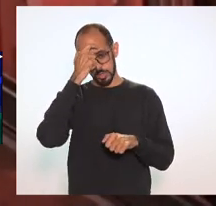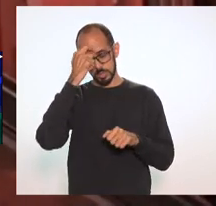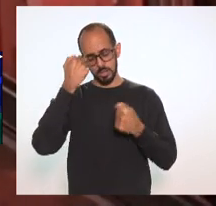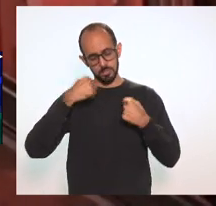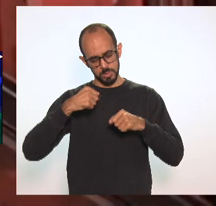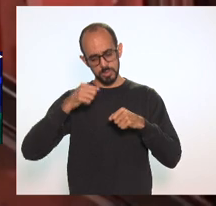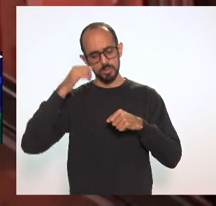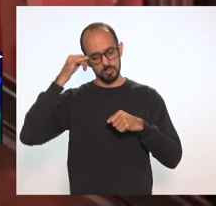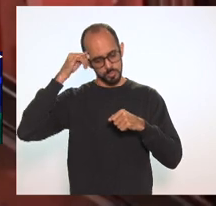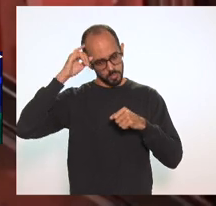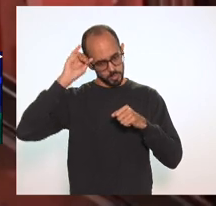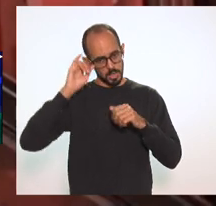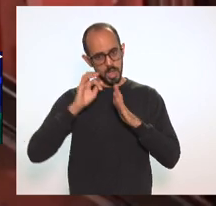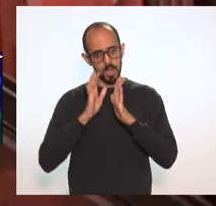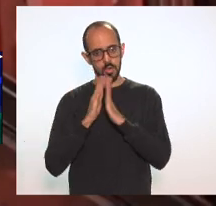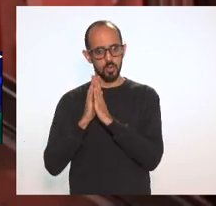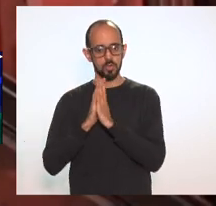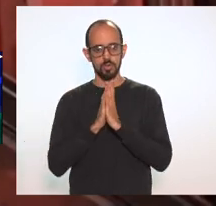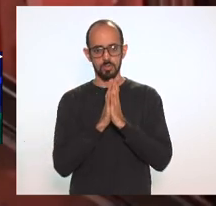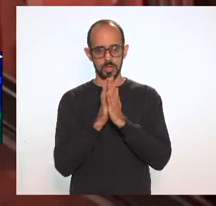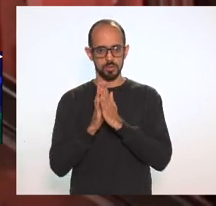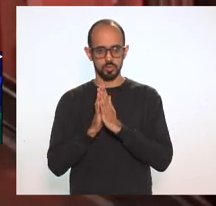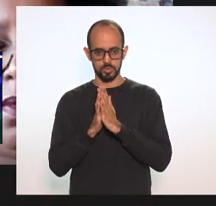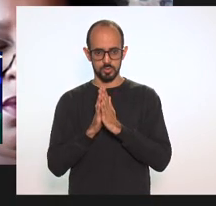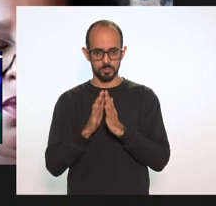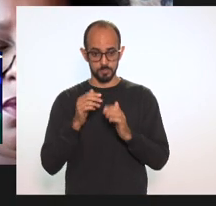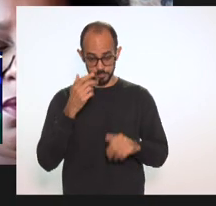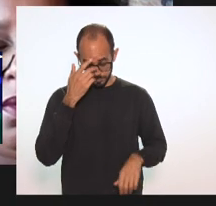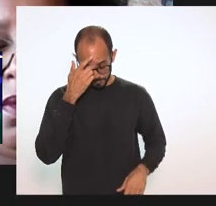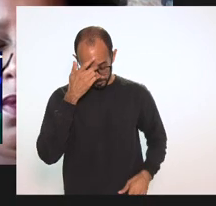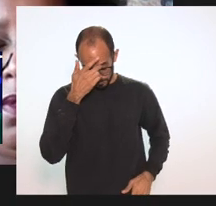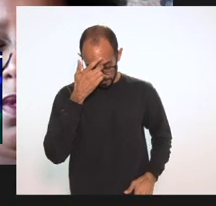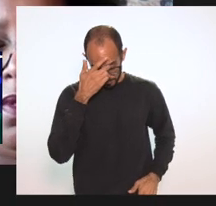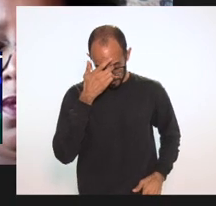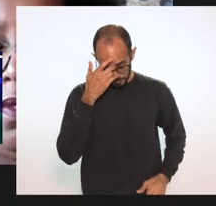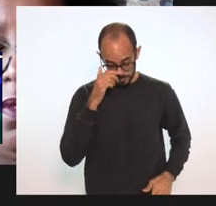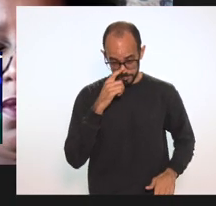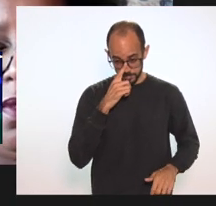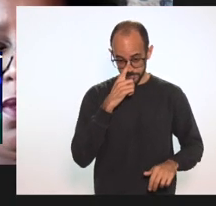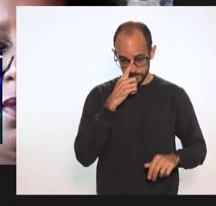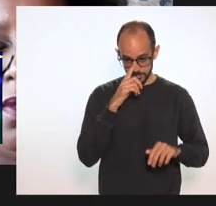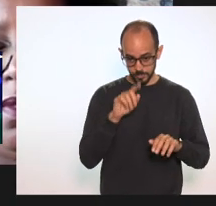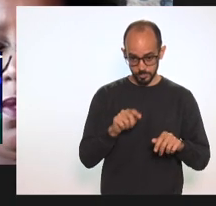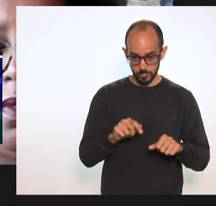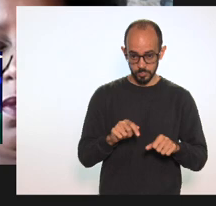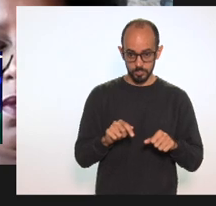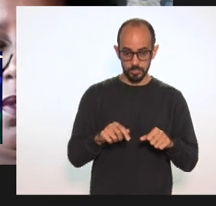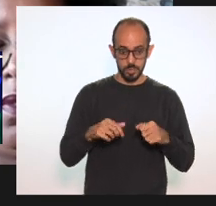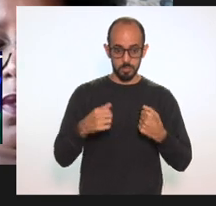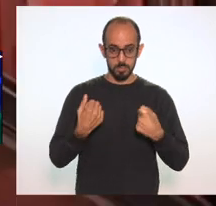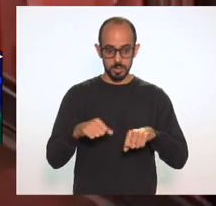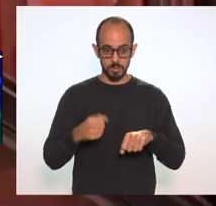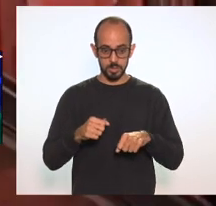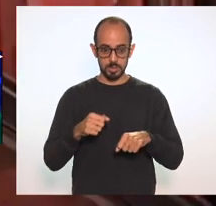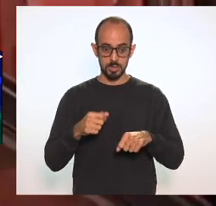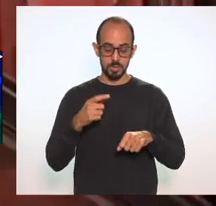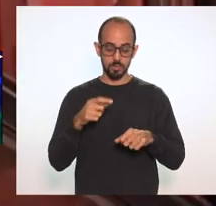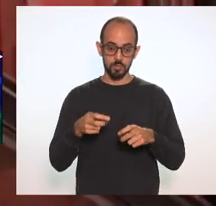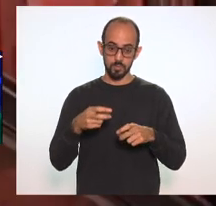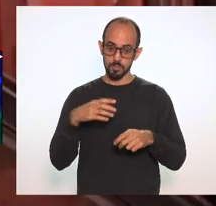as aglomerações procure por favor Deputado ser tomadas contra os horários